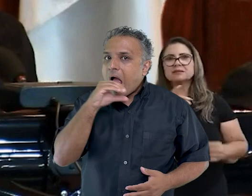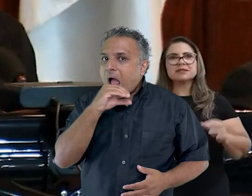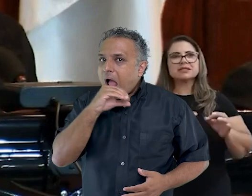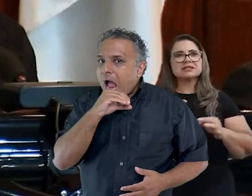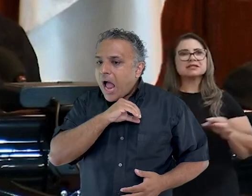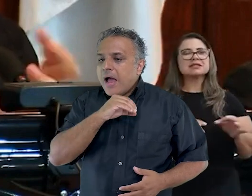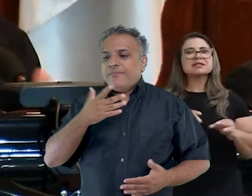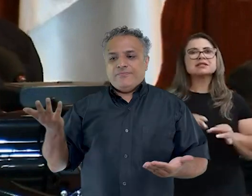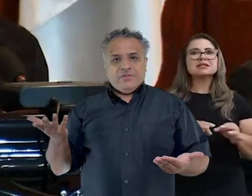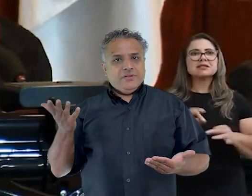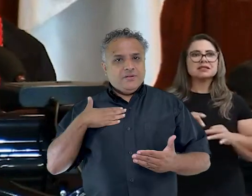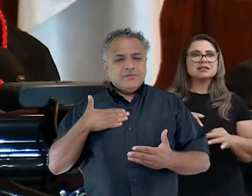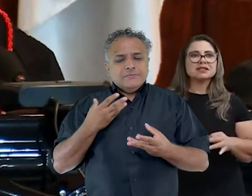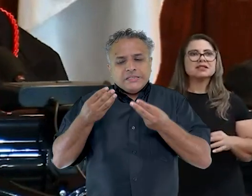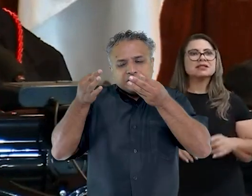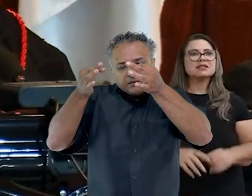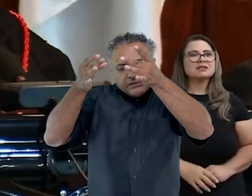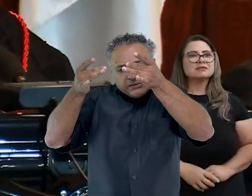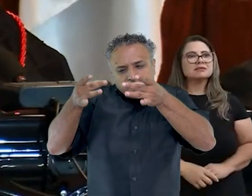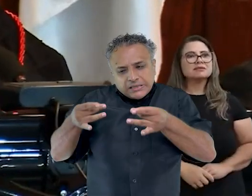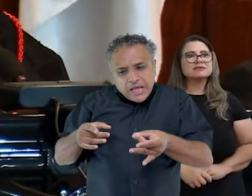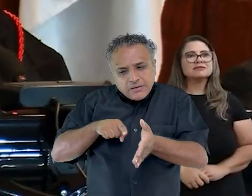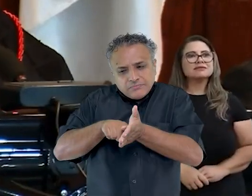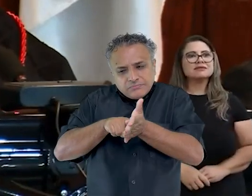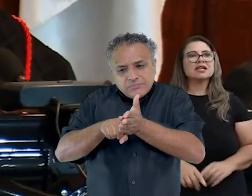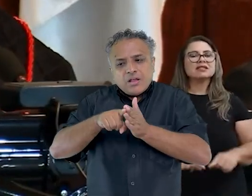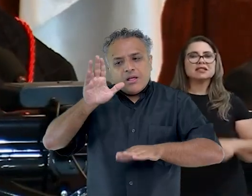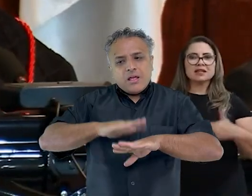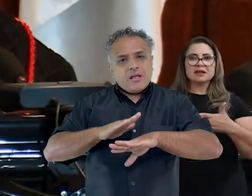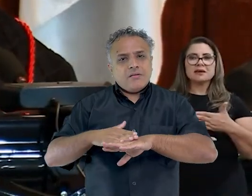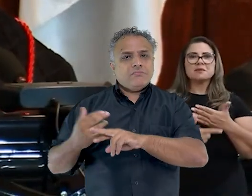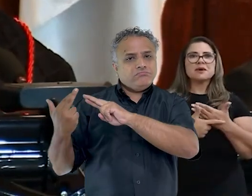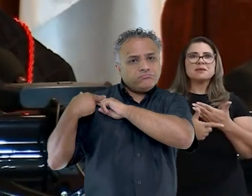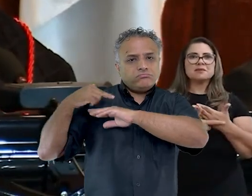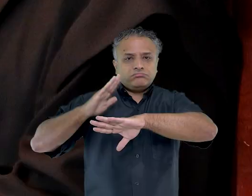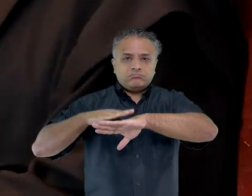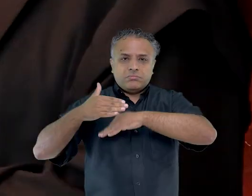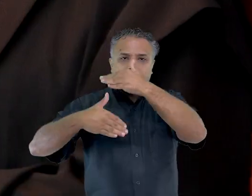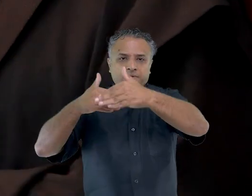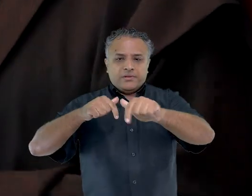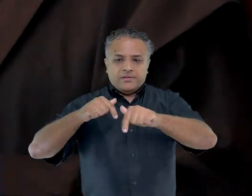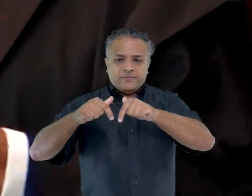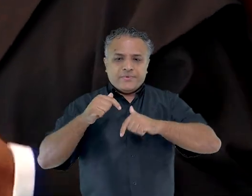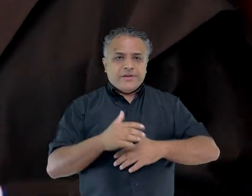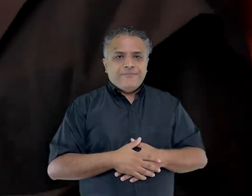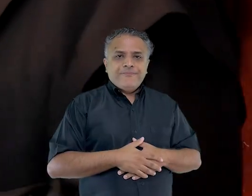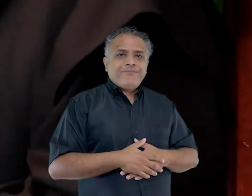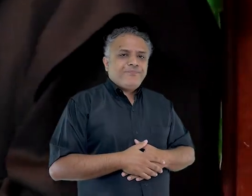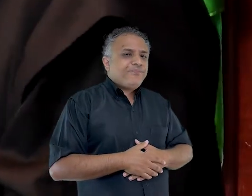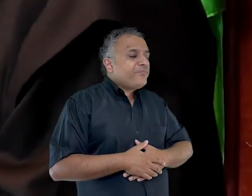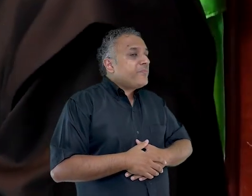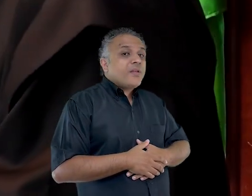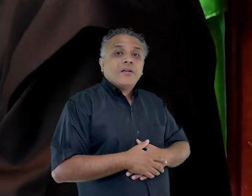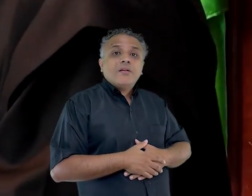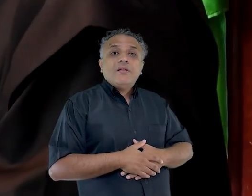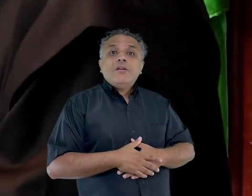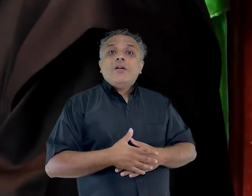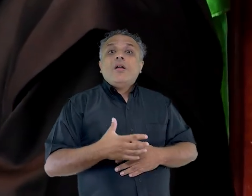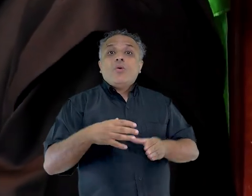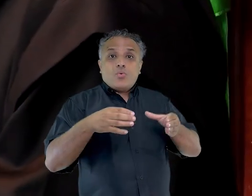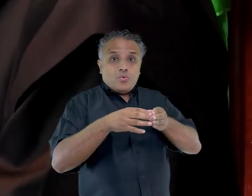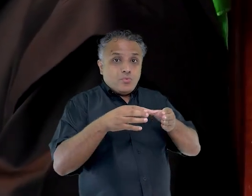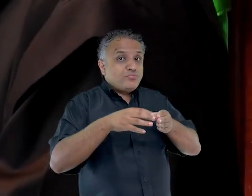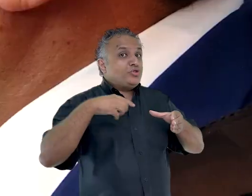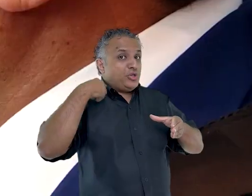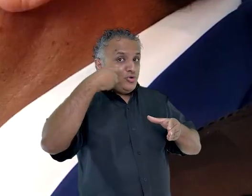mais acurácia, que é esse o papel que o tribunal tem que desempenhar. Representando a Ordem dos Advogados